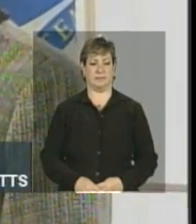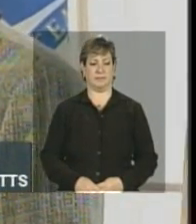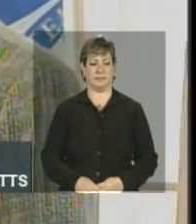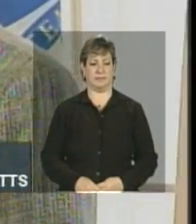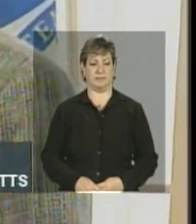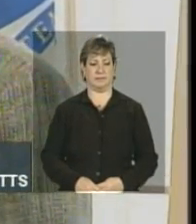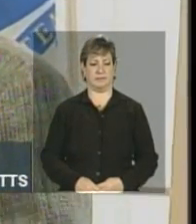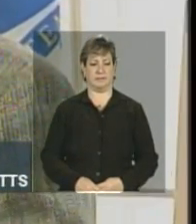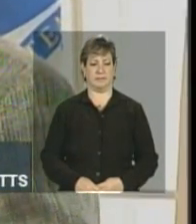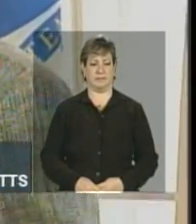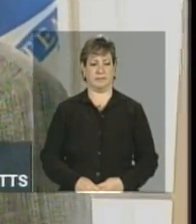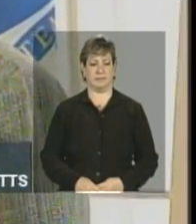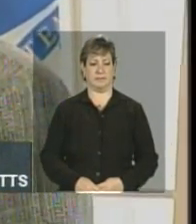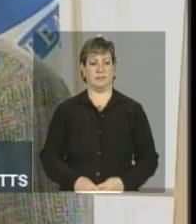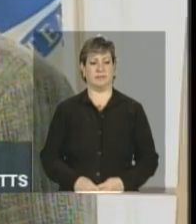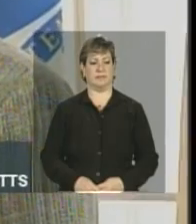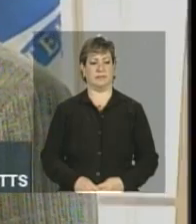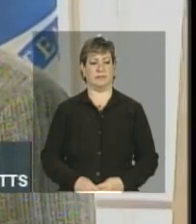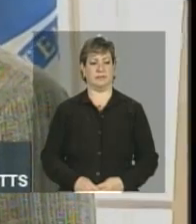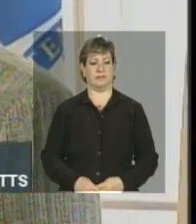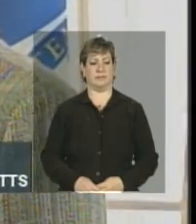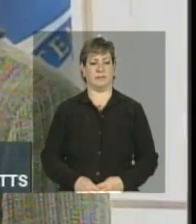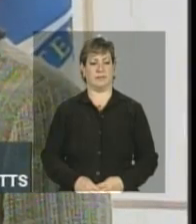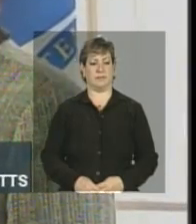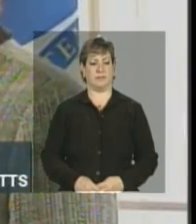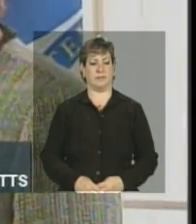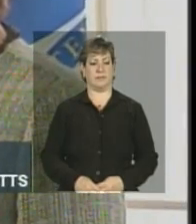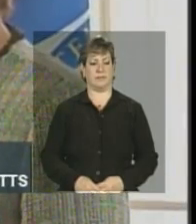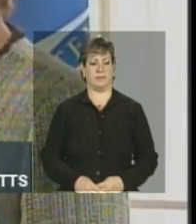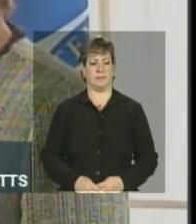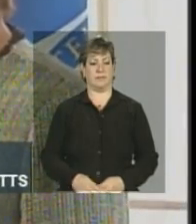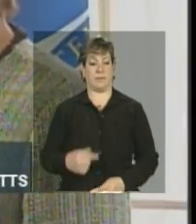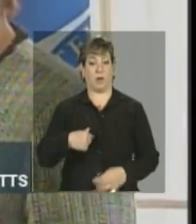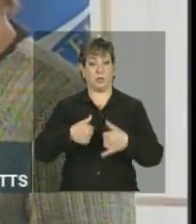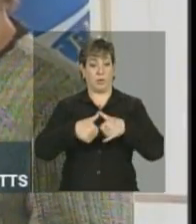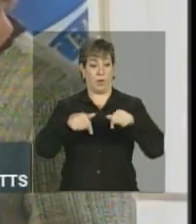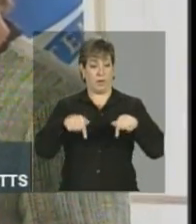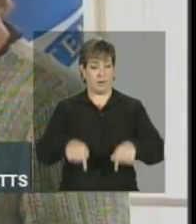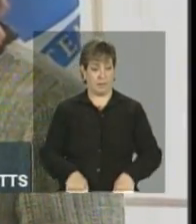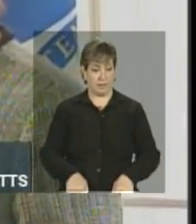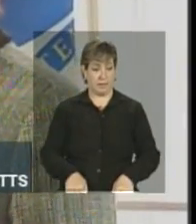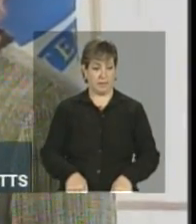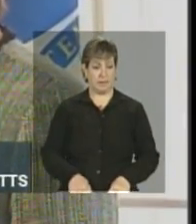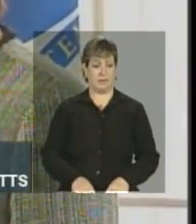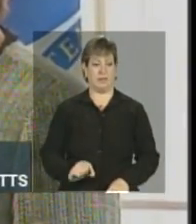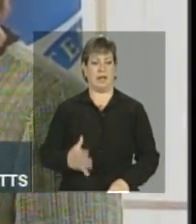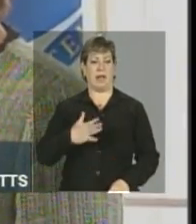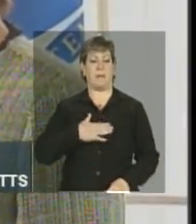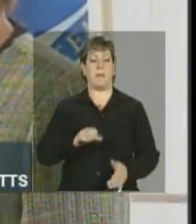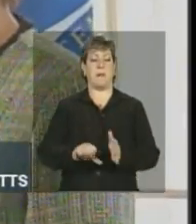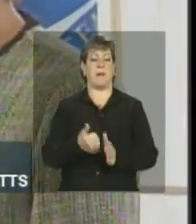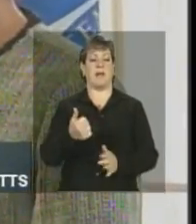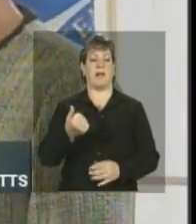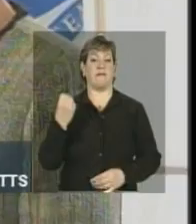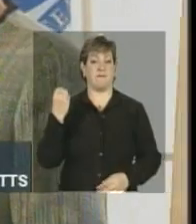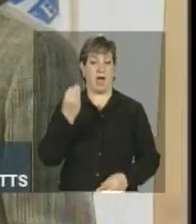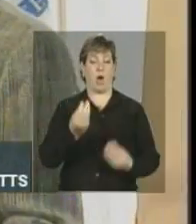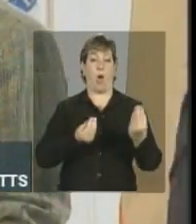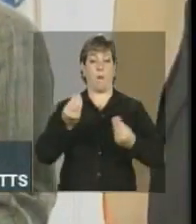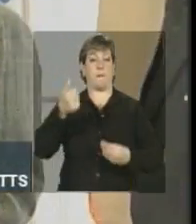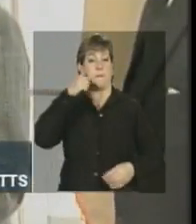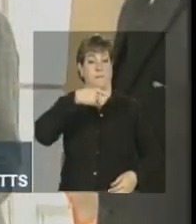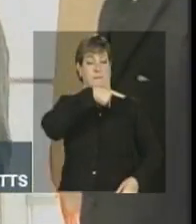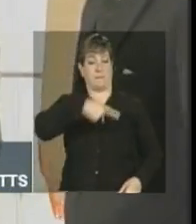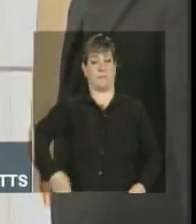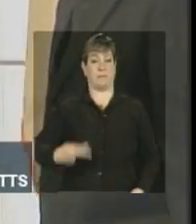followed, which I think will expand our increasing working relations. Eu estou aqui na minha primeira viagem como presidenta do Brasil.